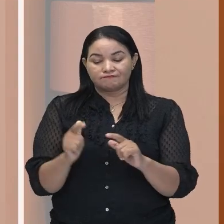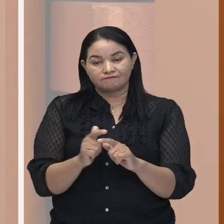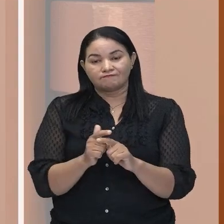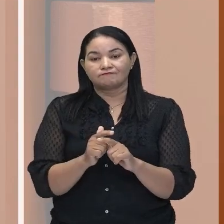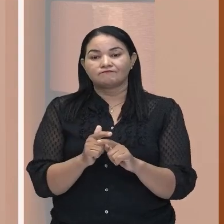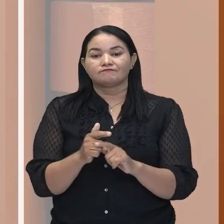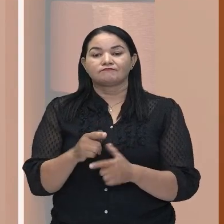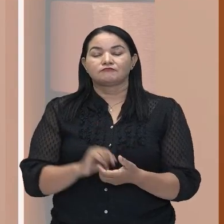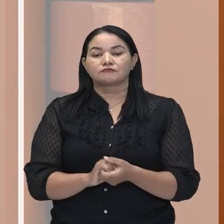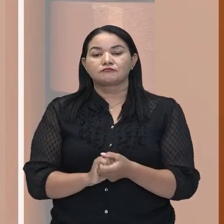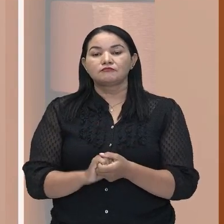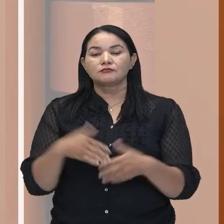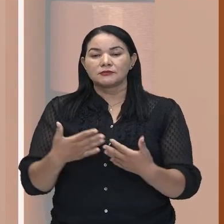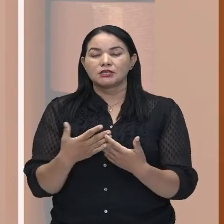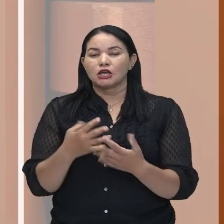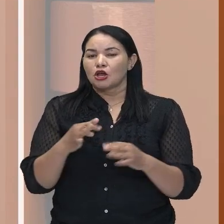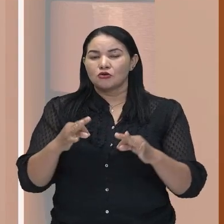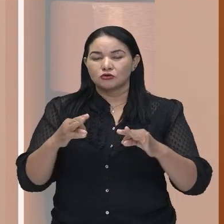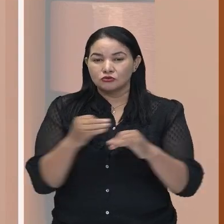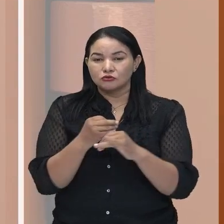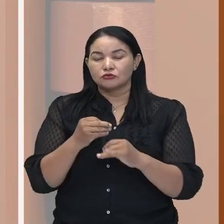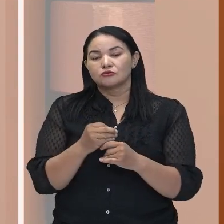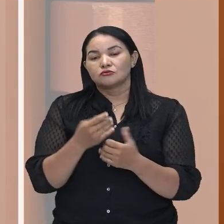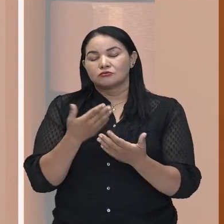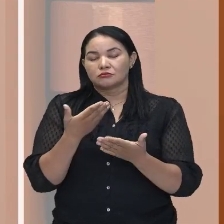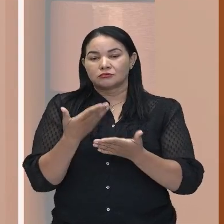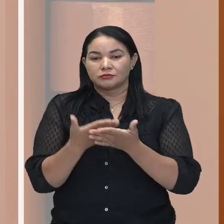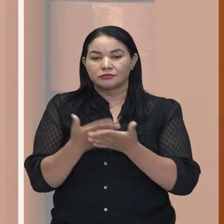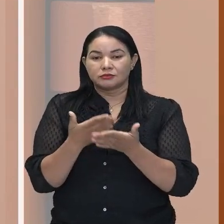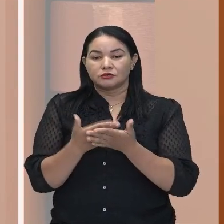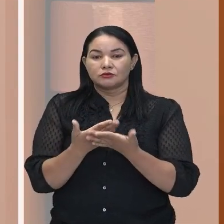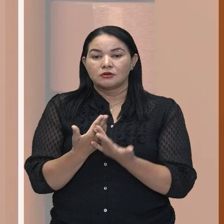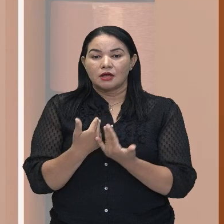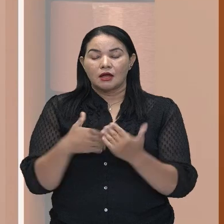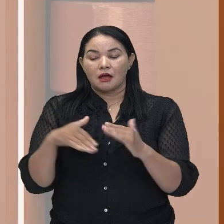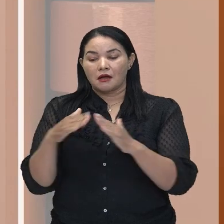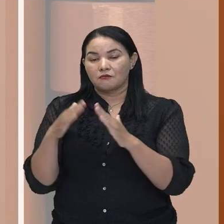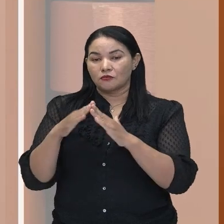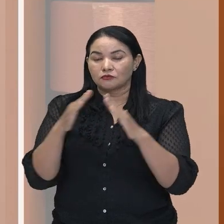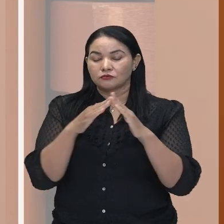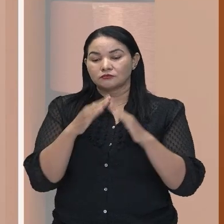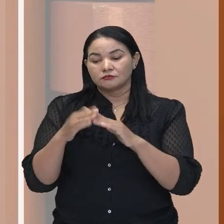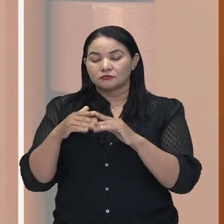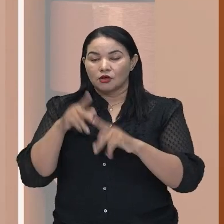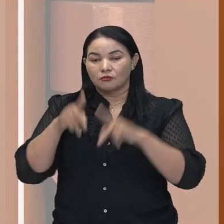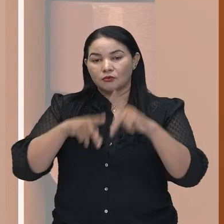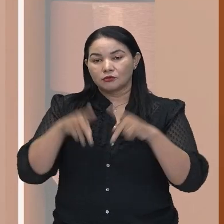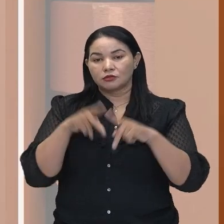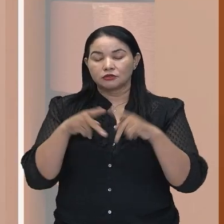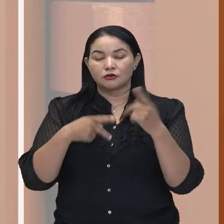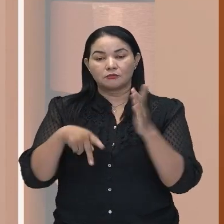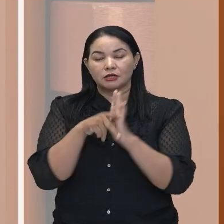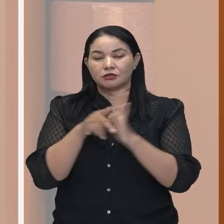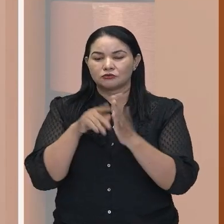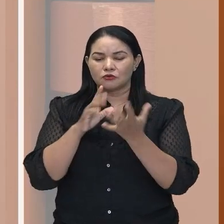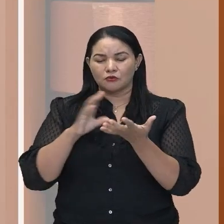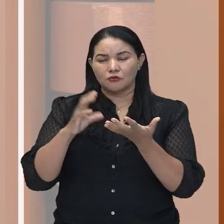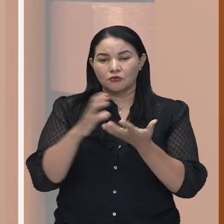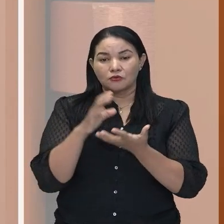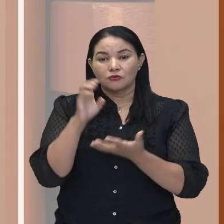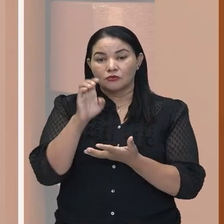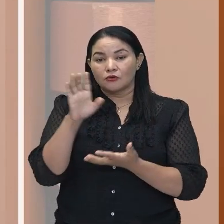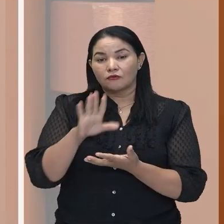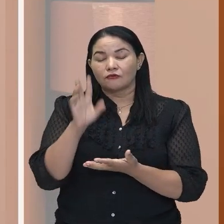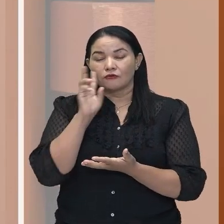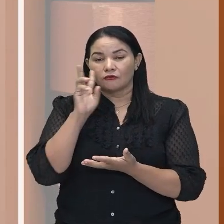bom? Estudando toda essa parte aí da densidade demográfica do continente europeu, a gente pode observar,